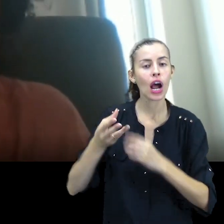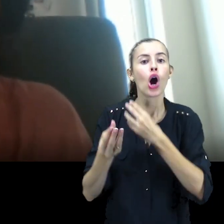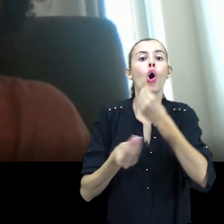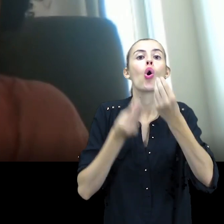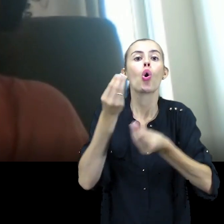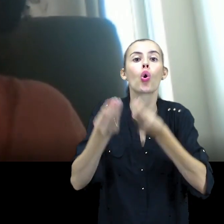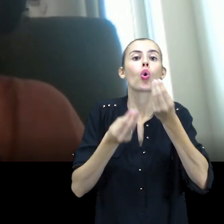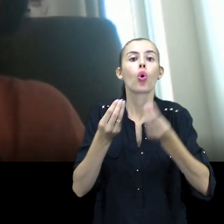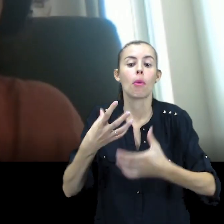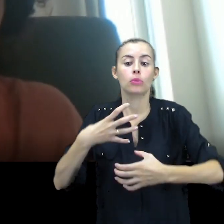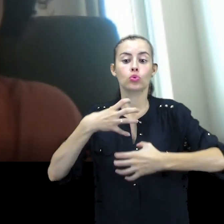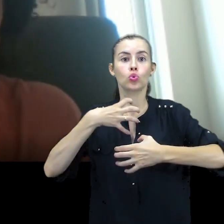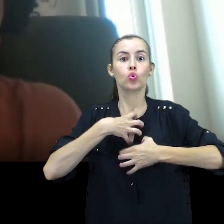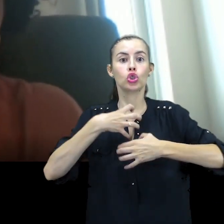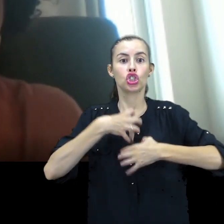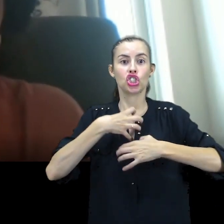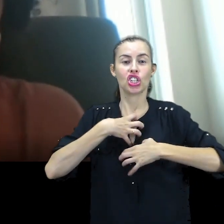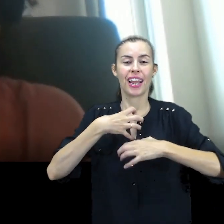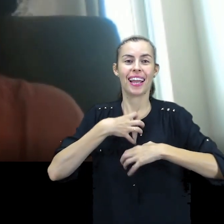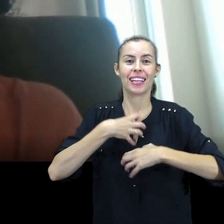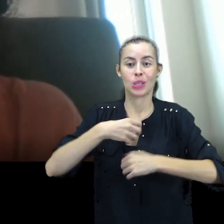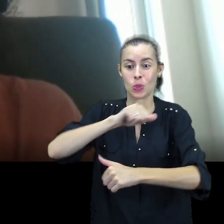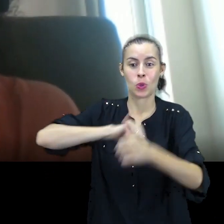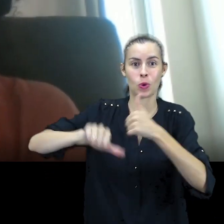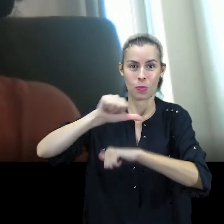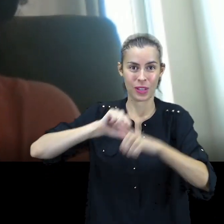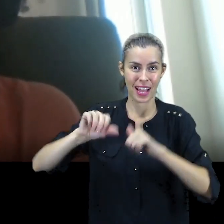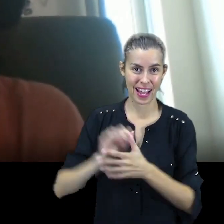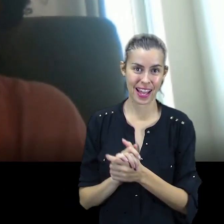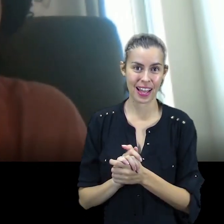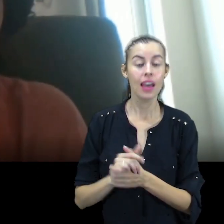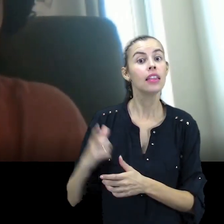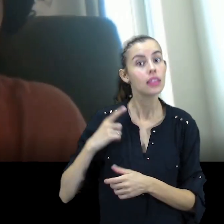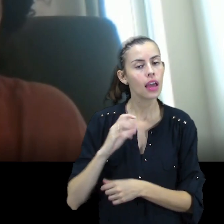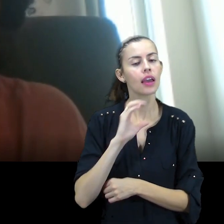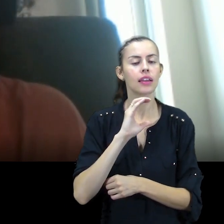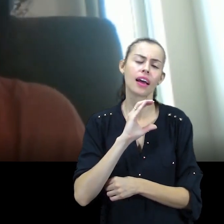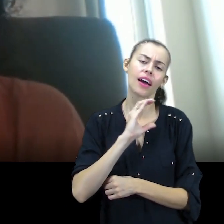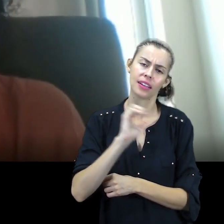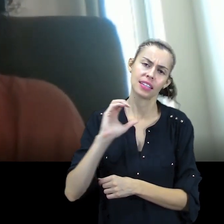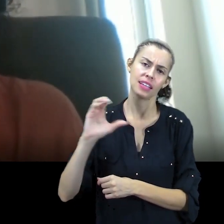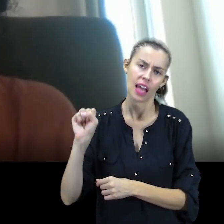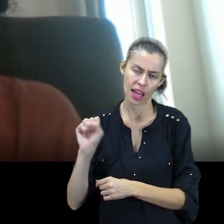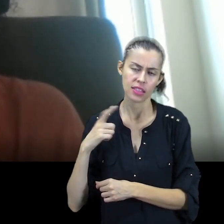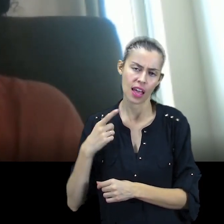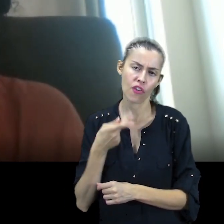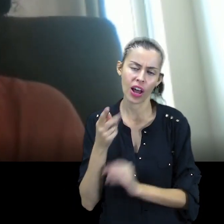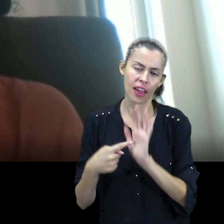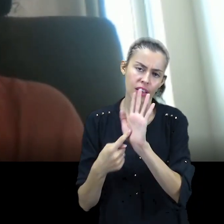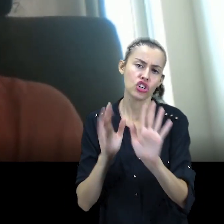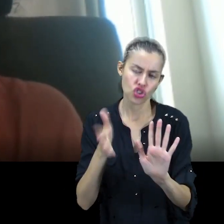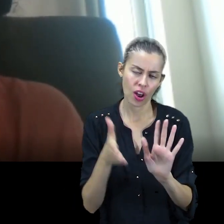eu entendo que um aluno de medicina, por exemplo, né, o perfil dos nossos alunos de medicina é de